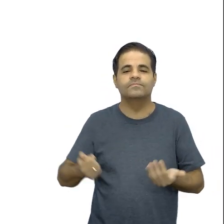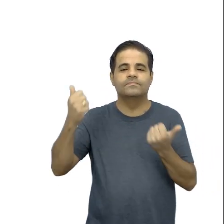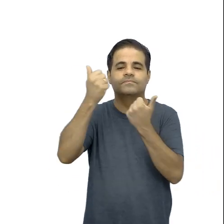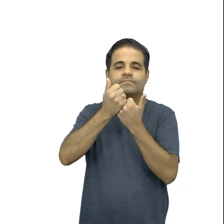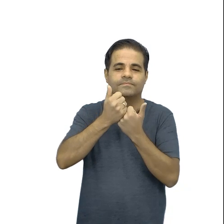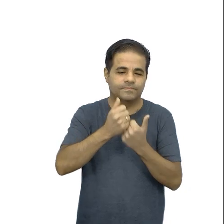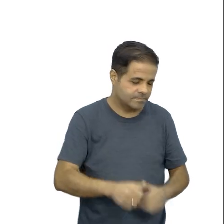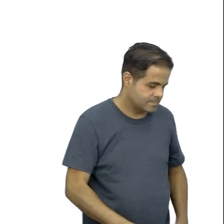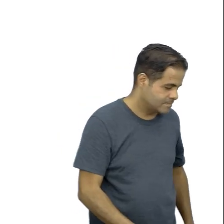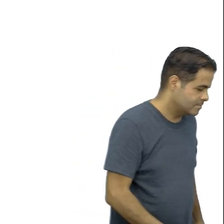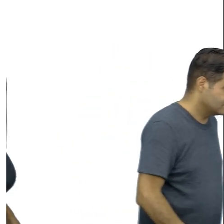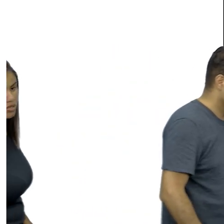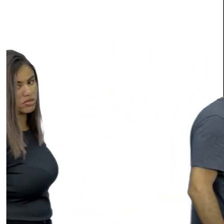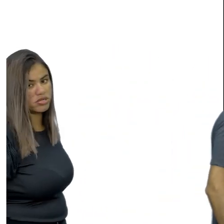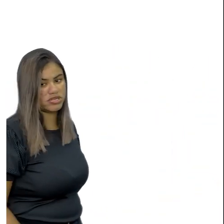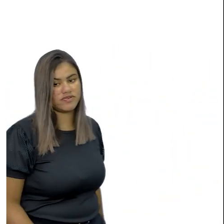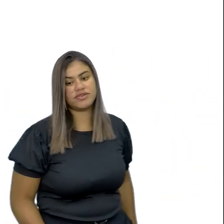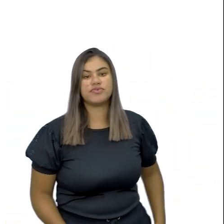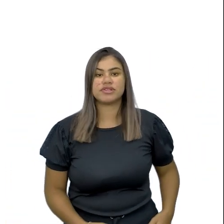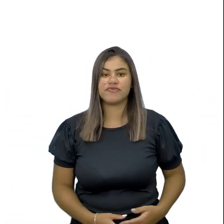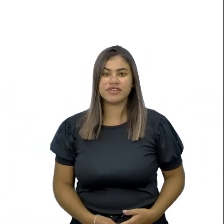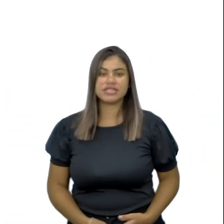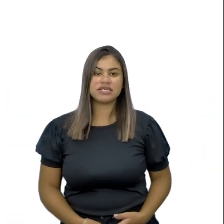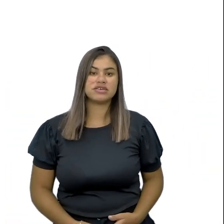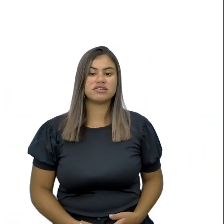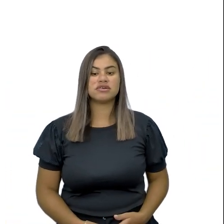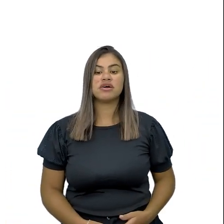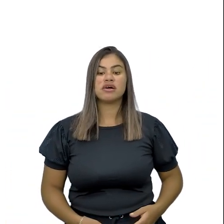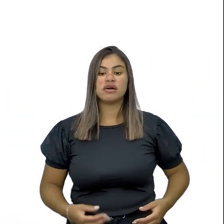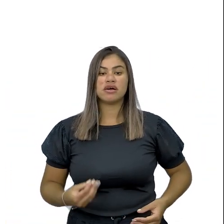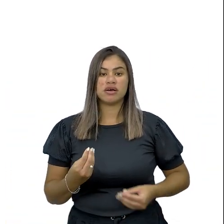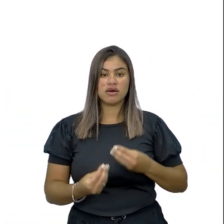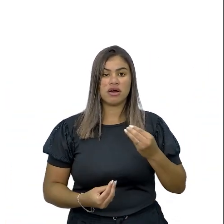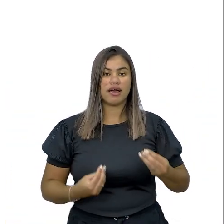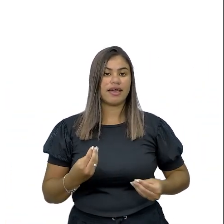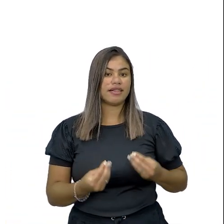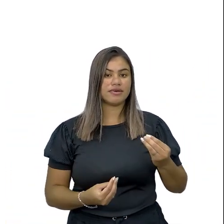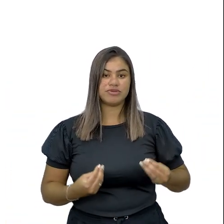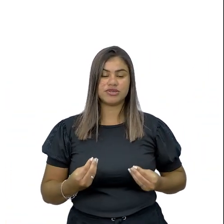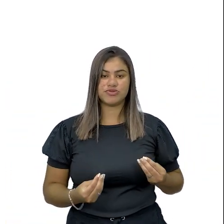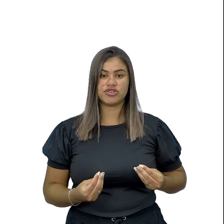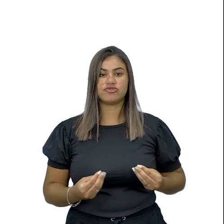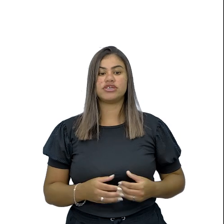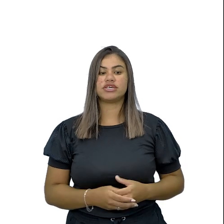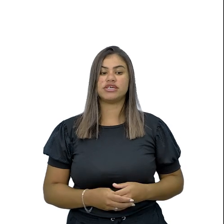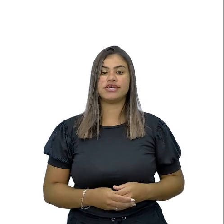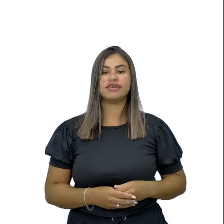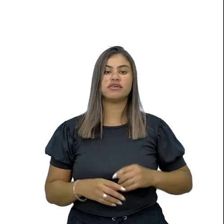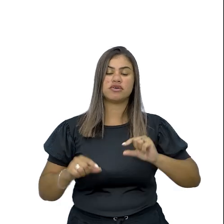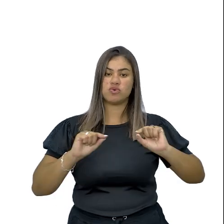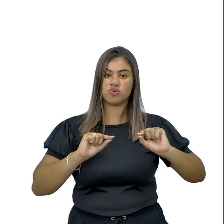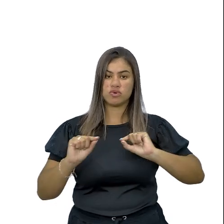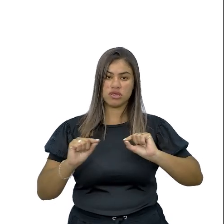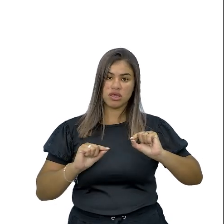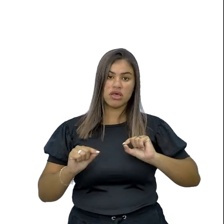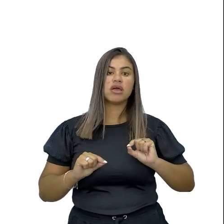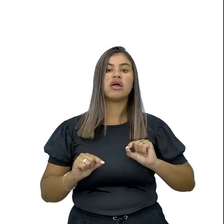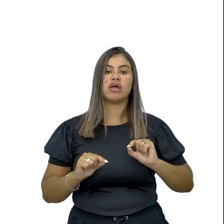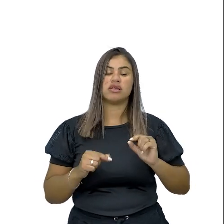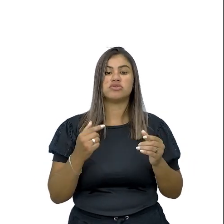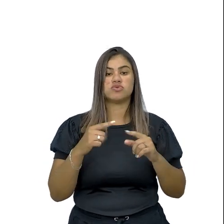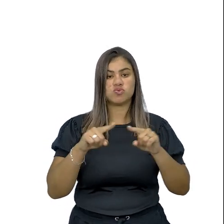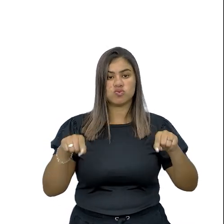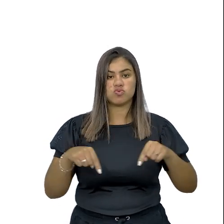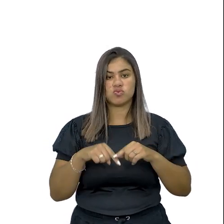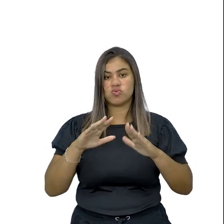aos seus estudantes atividades investigativas, viu, pessoal? E aí, sim, né, a questão aí dos ambientes investigativos de sala de aula, isso é